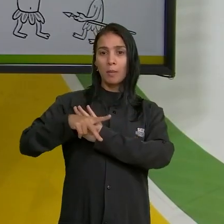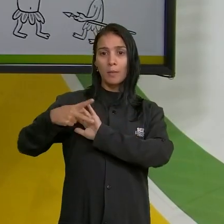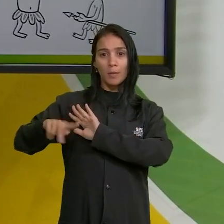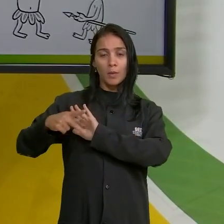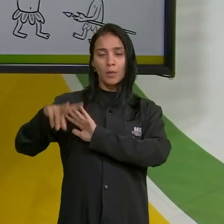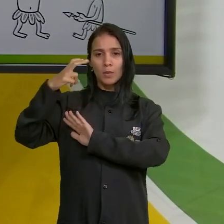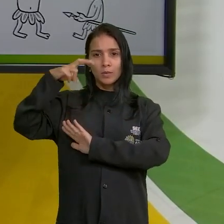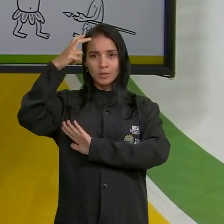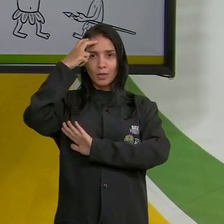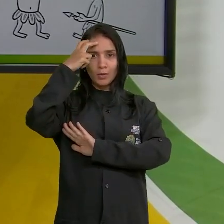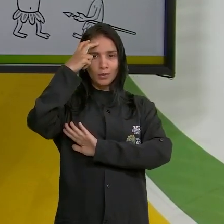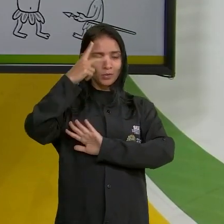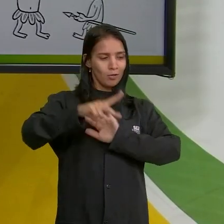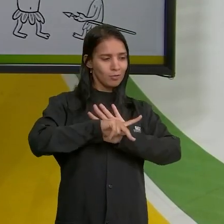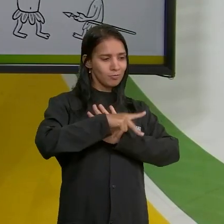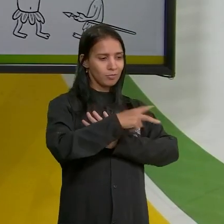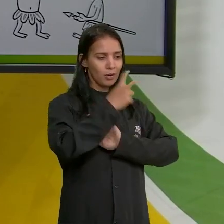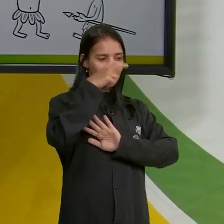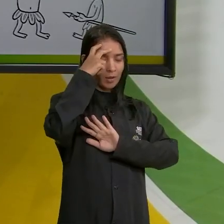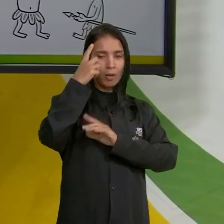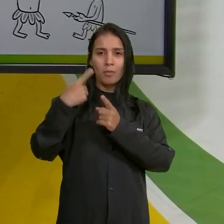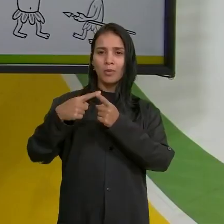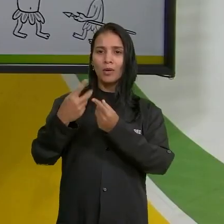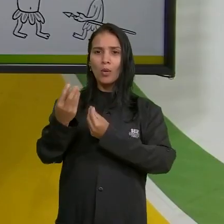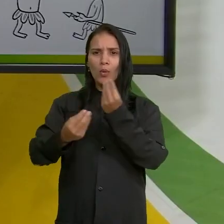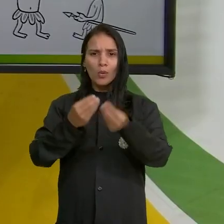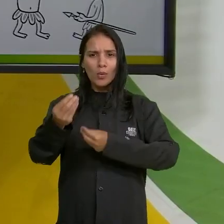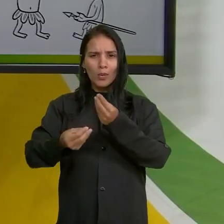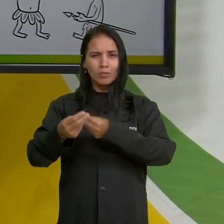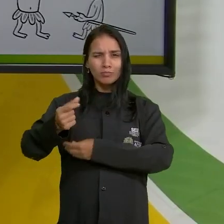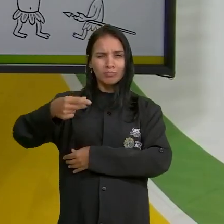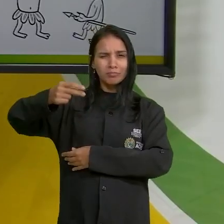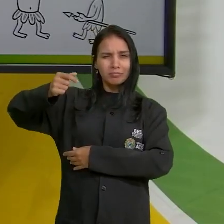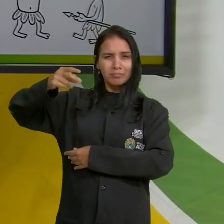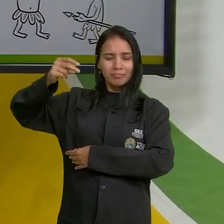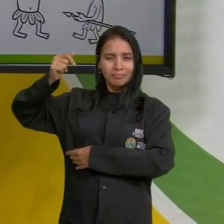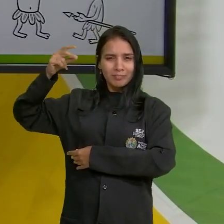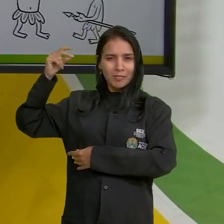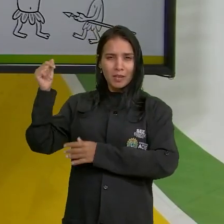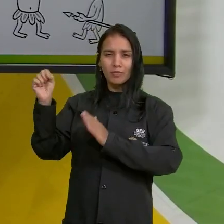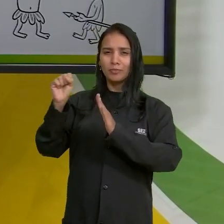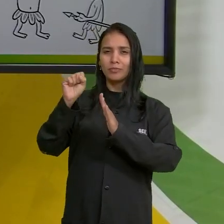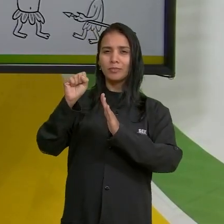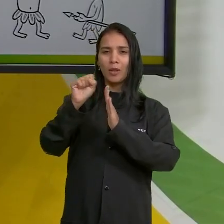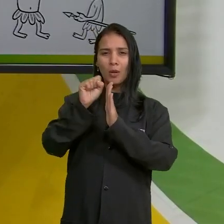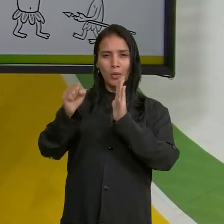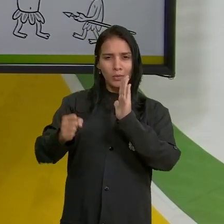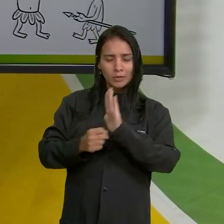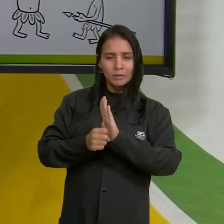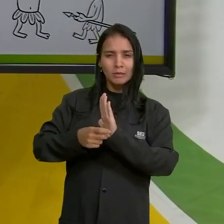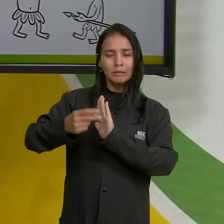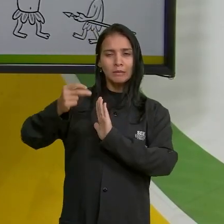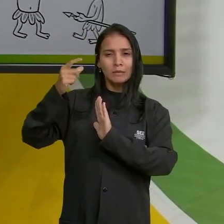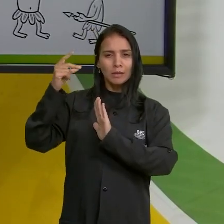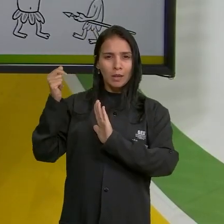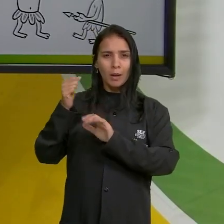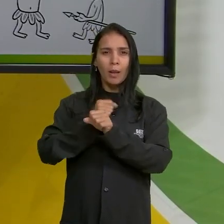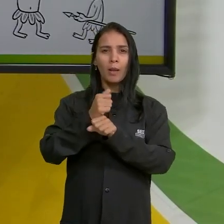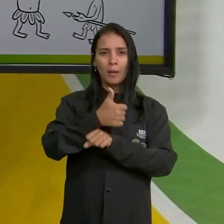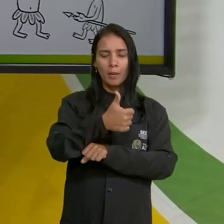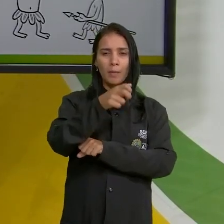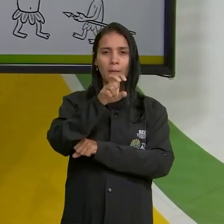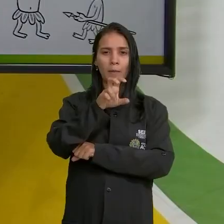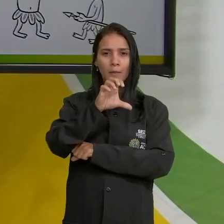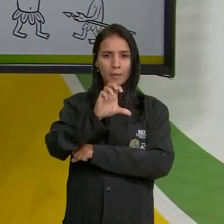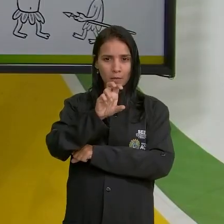indígena ele se vestia àquela época? Né? Como que o homem europeu ele se vestia àquela época? Então, da